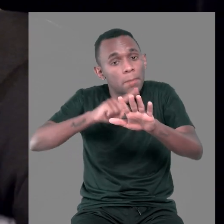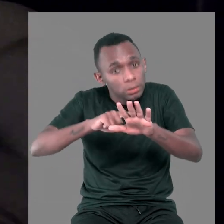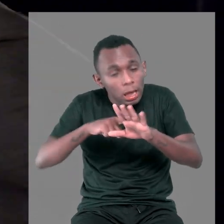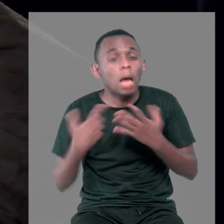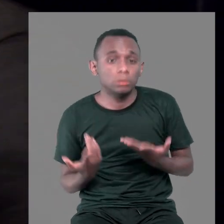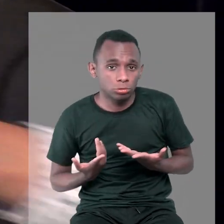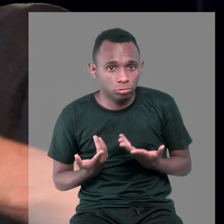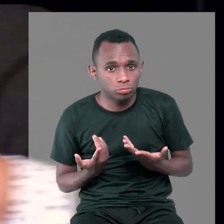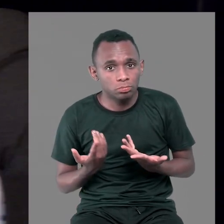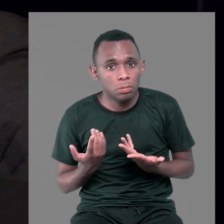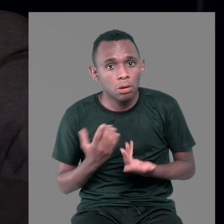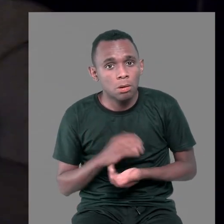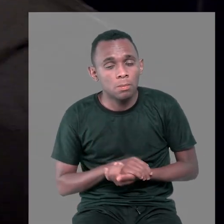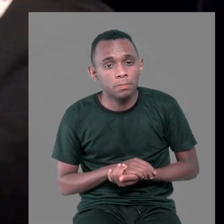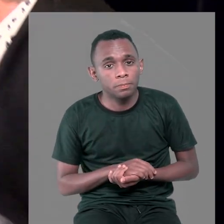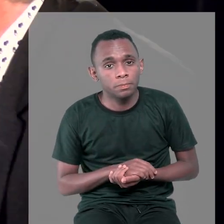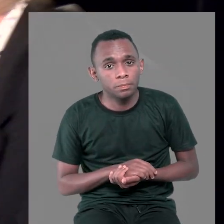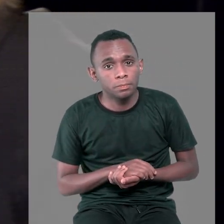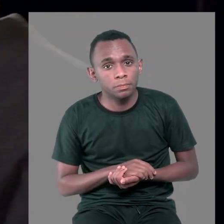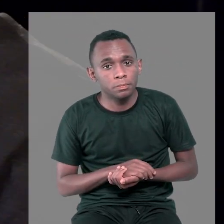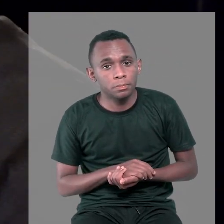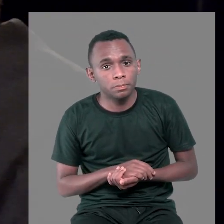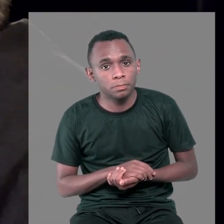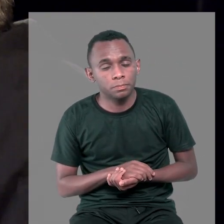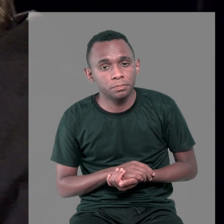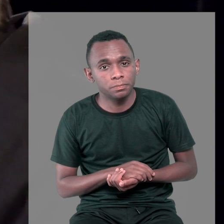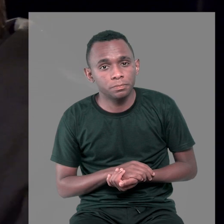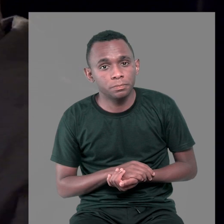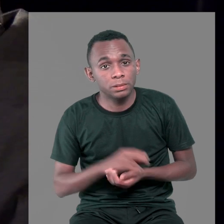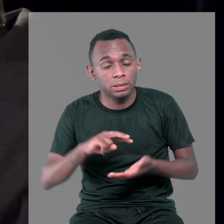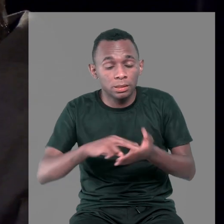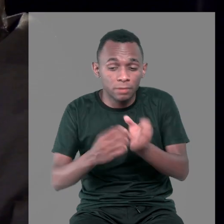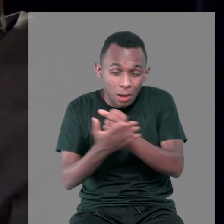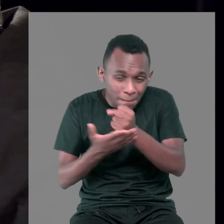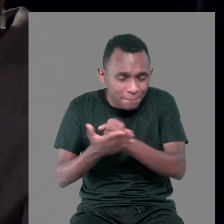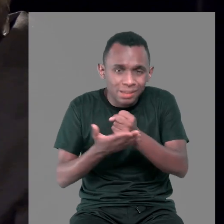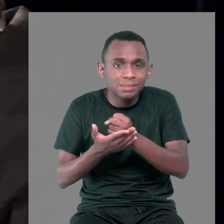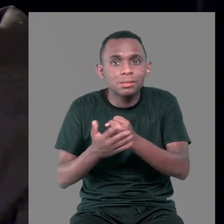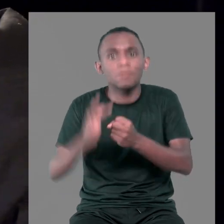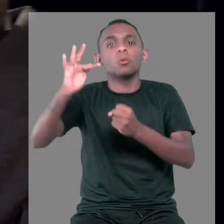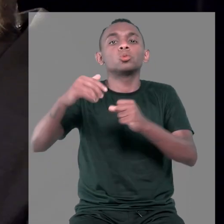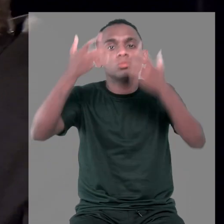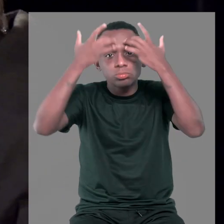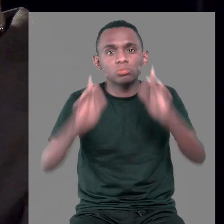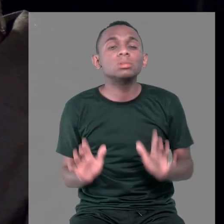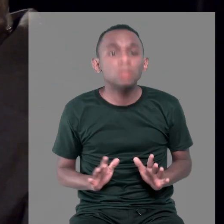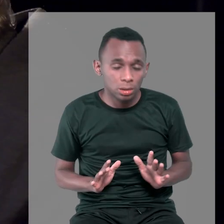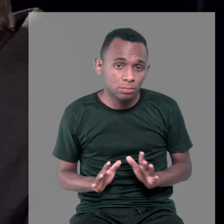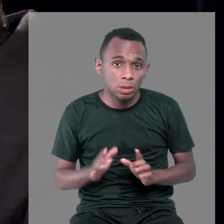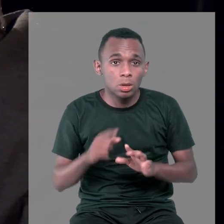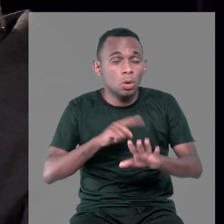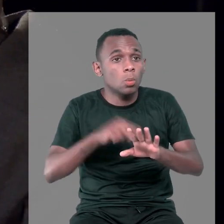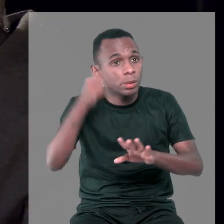ideologia silencia as perguntas, porque ela dá a resposta. Então, toda essa flutuação, toda essa incerteza que caracteriza